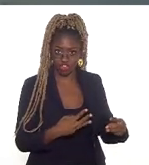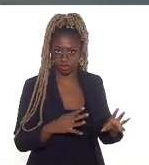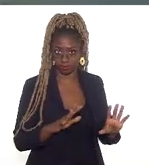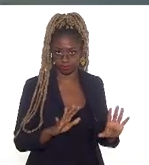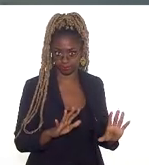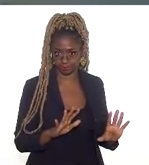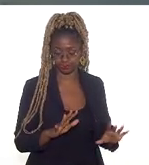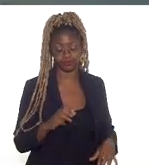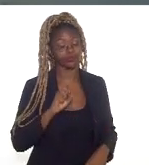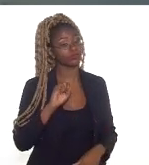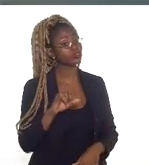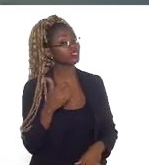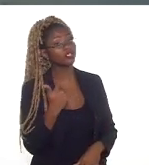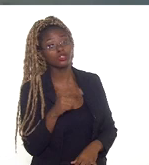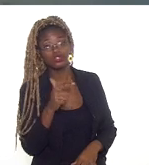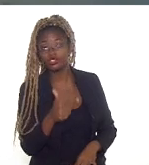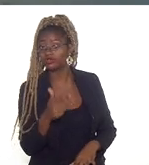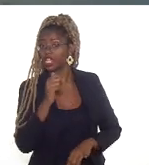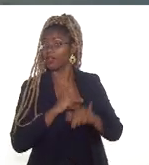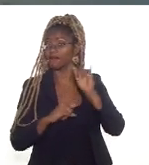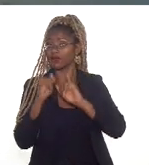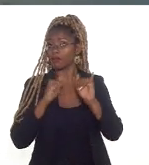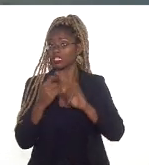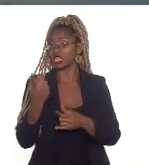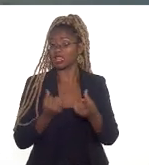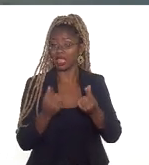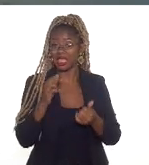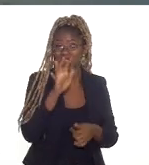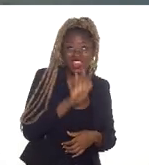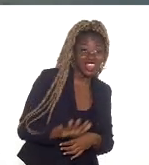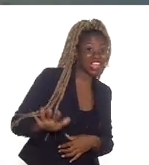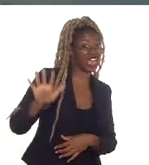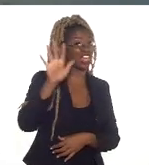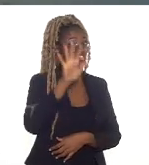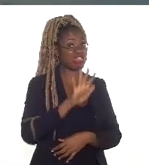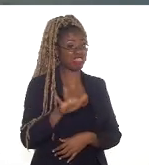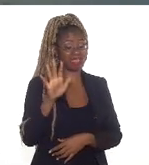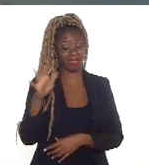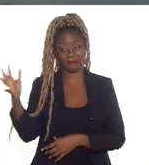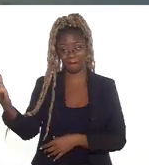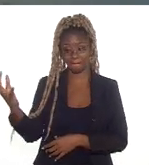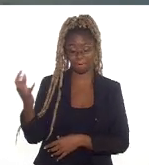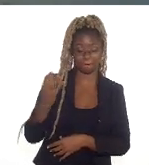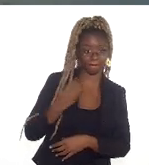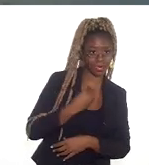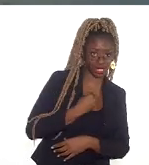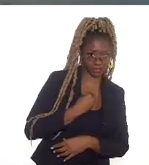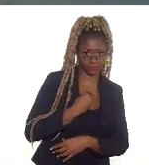não tivermos a informação da renda bruta vinda da